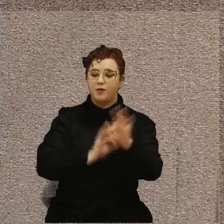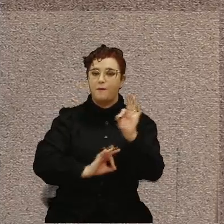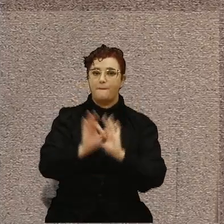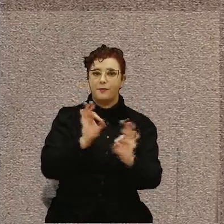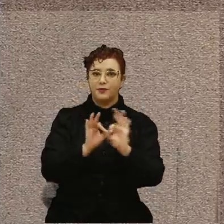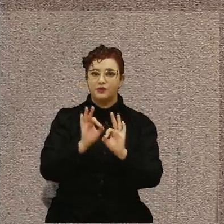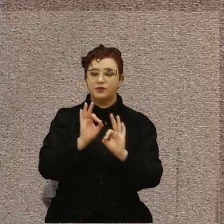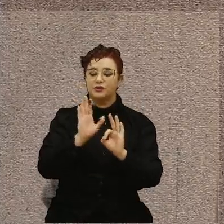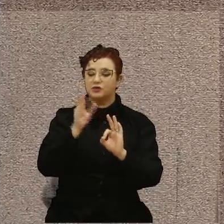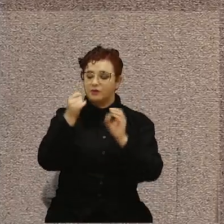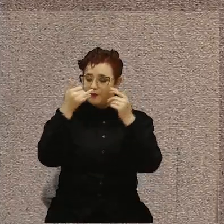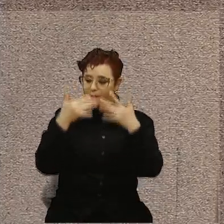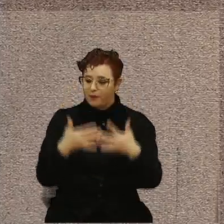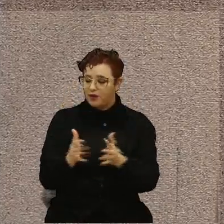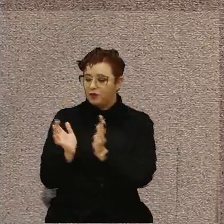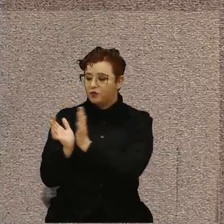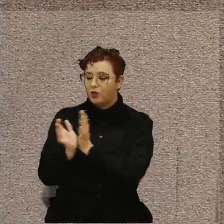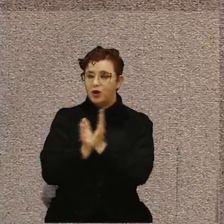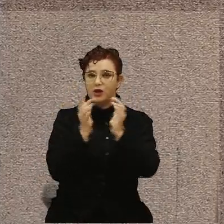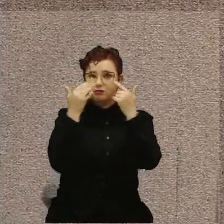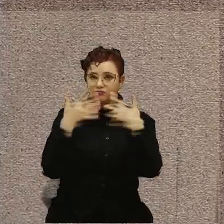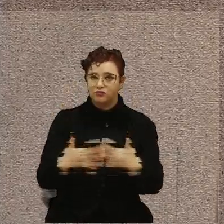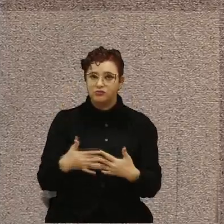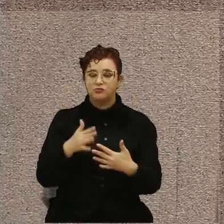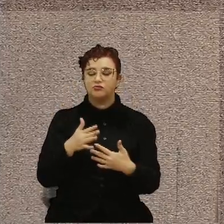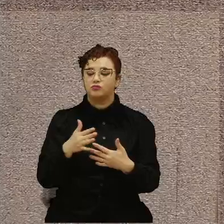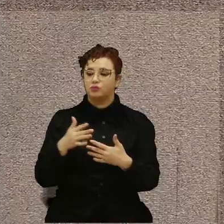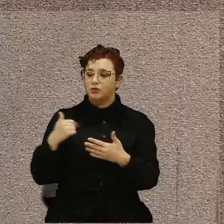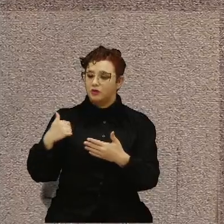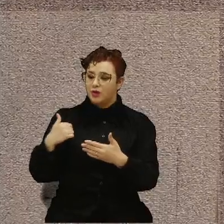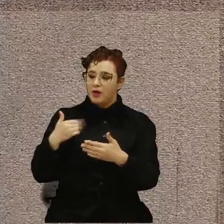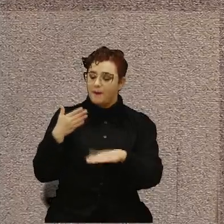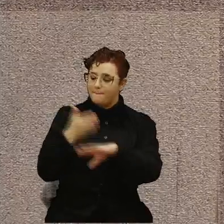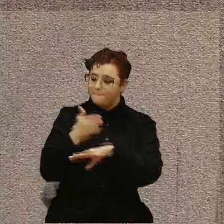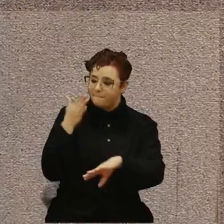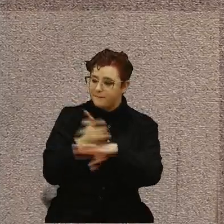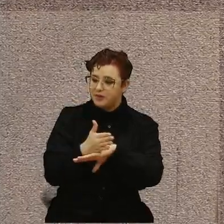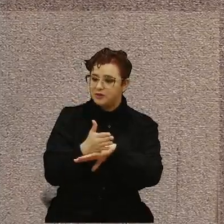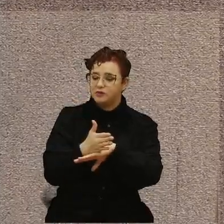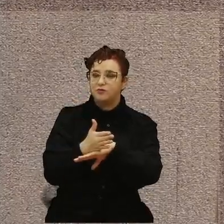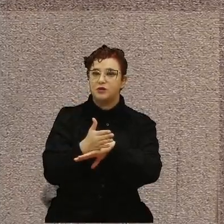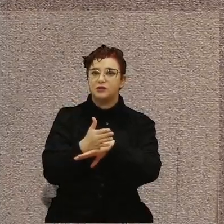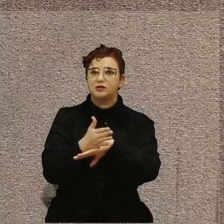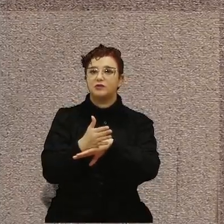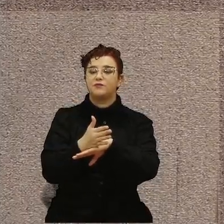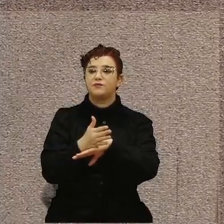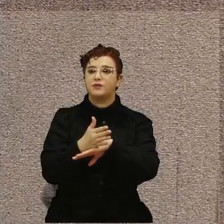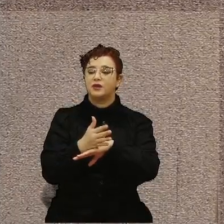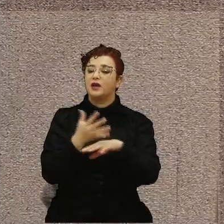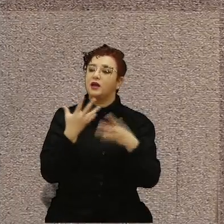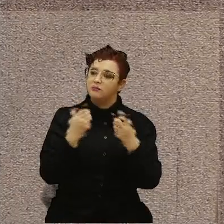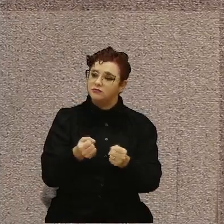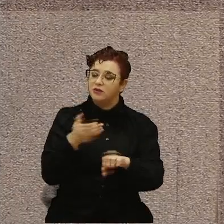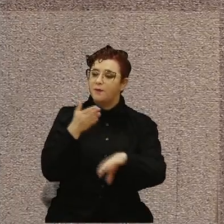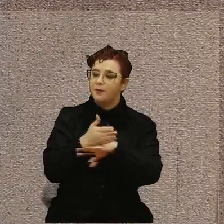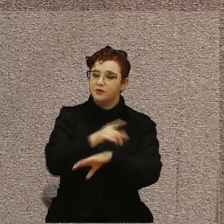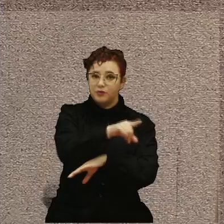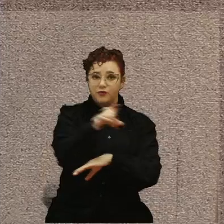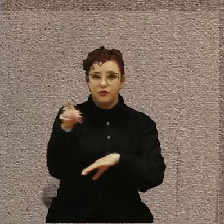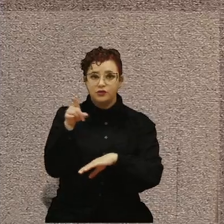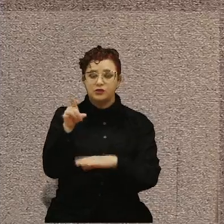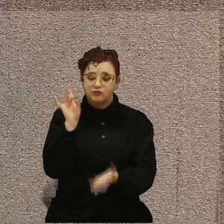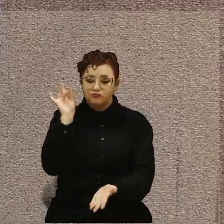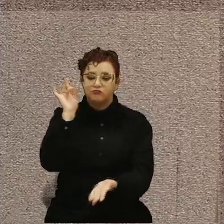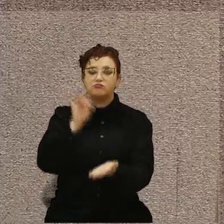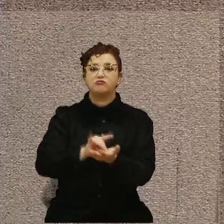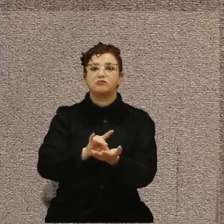como já foi muito bem dito pelos colegas, traz a participação, né, com perdão da redundância, mas permite a participação de vocês de maneira